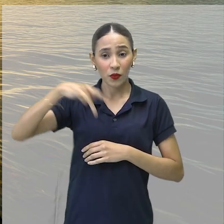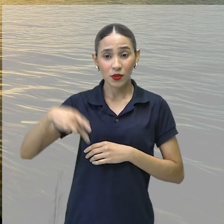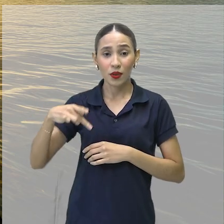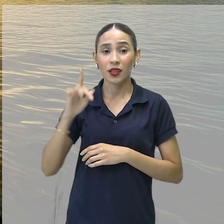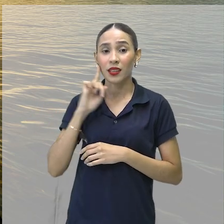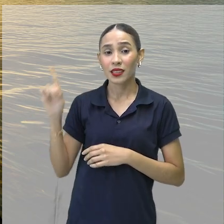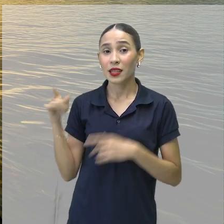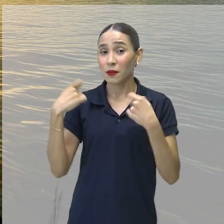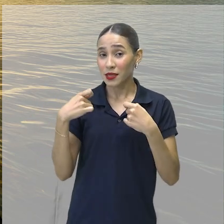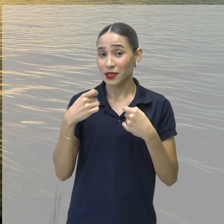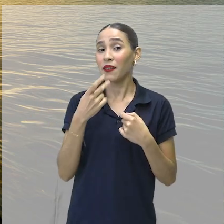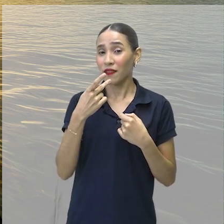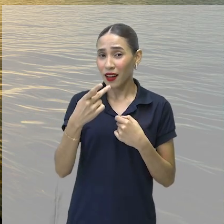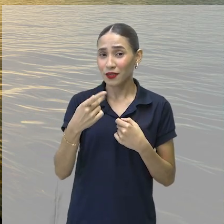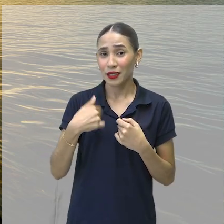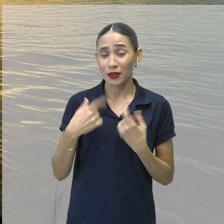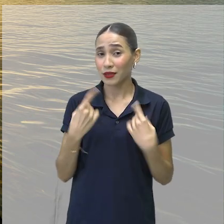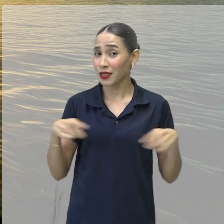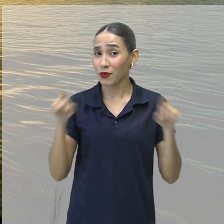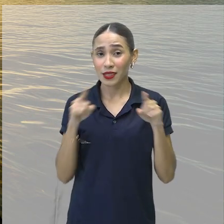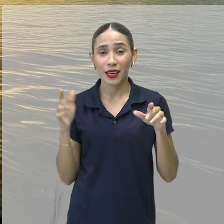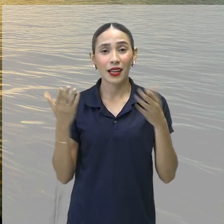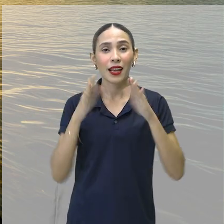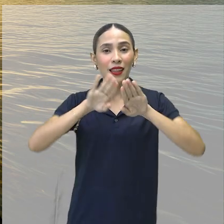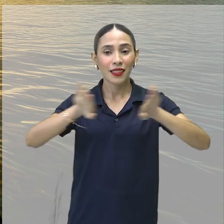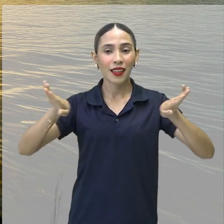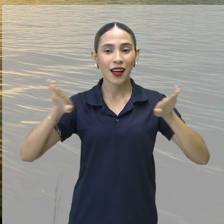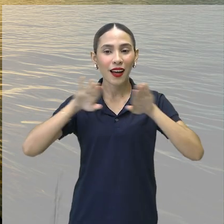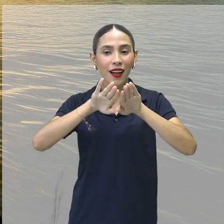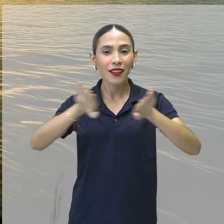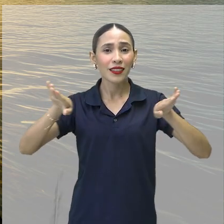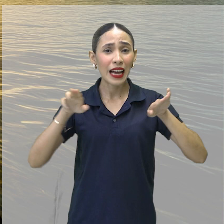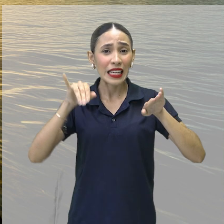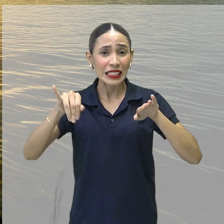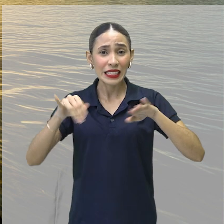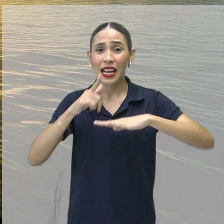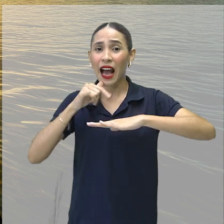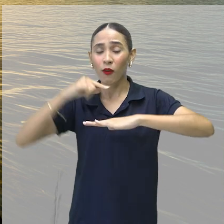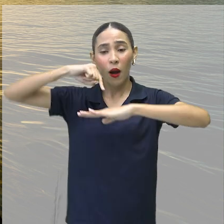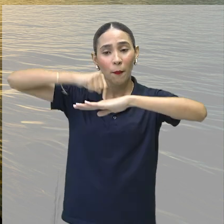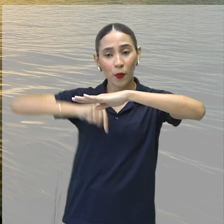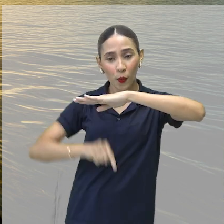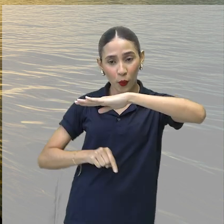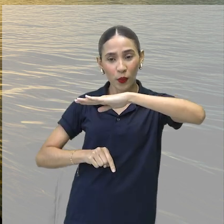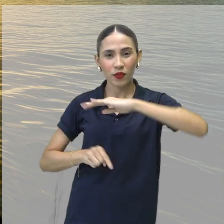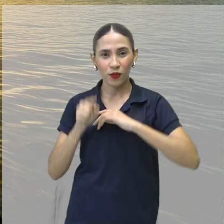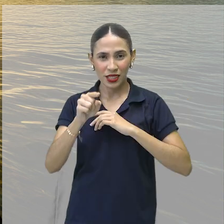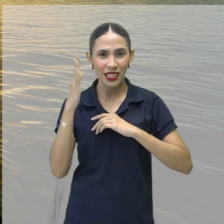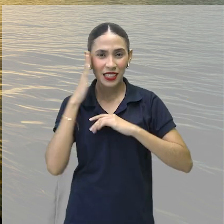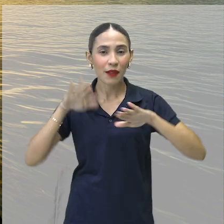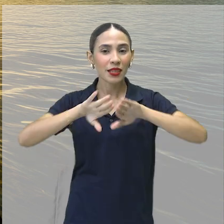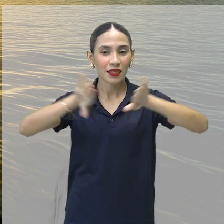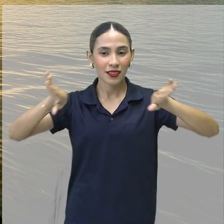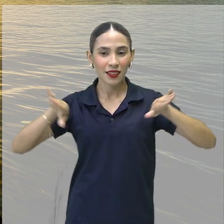professora aqui precisa confessar: eu não sei nadar, ainda mais se for muito fundo. E você, sabe